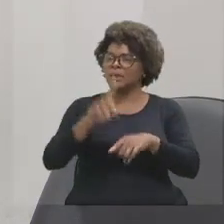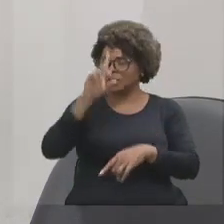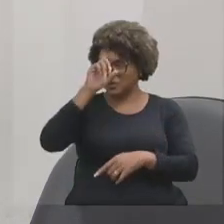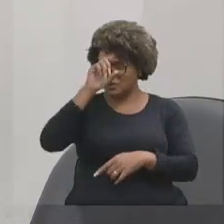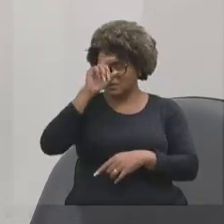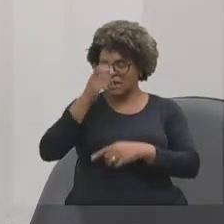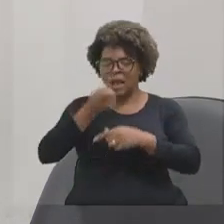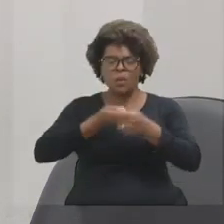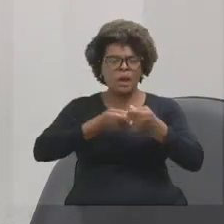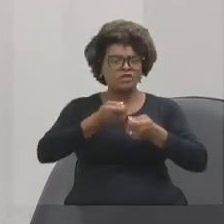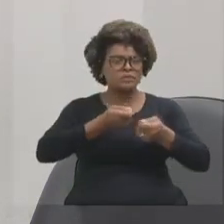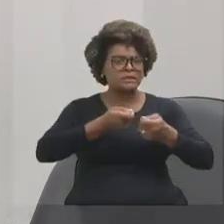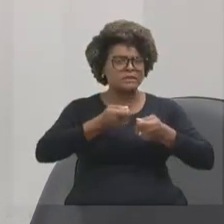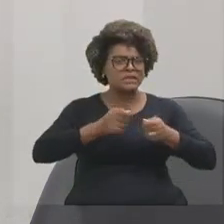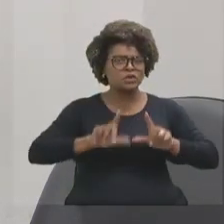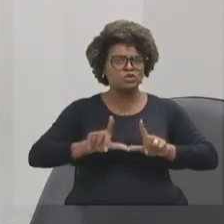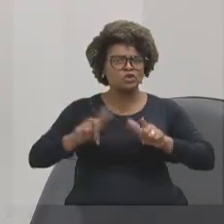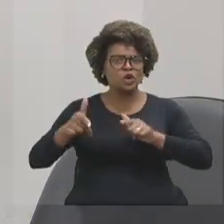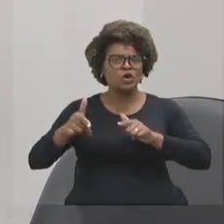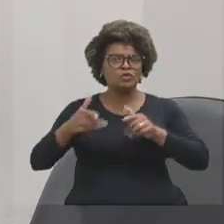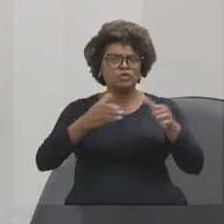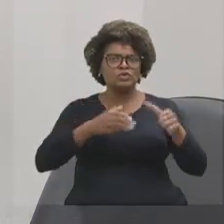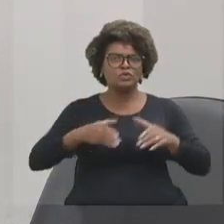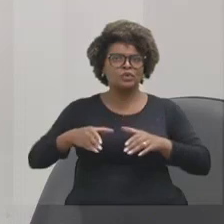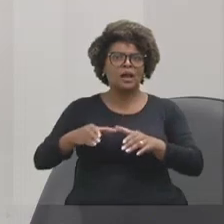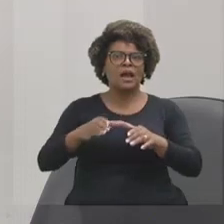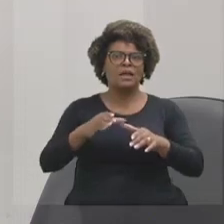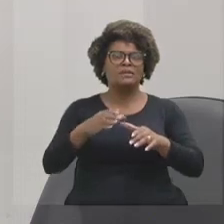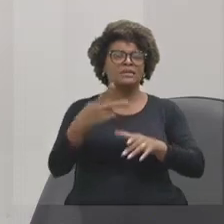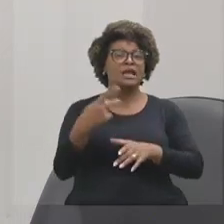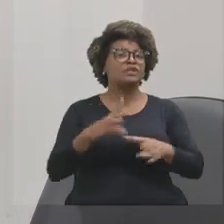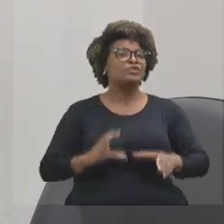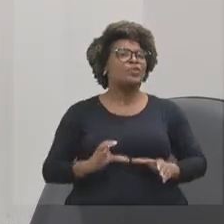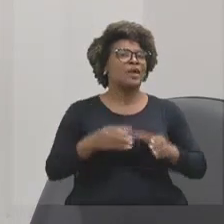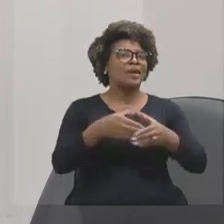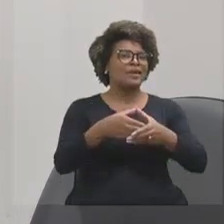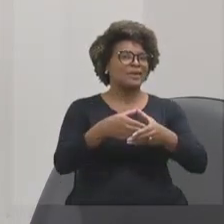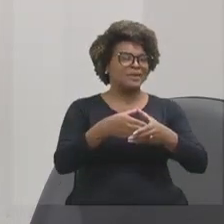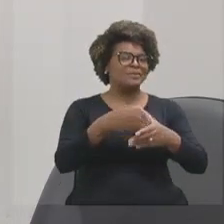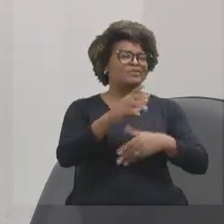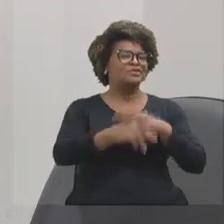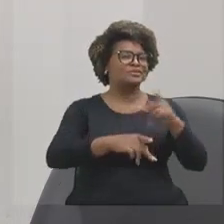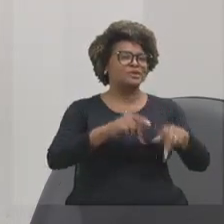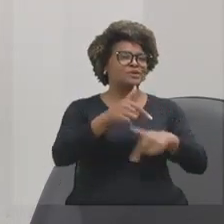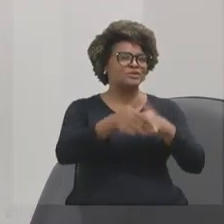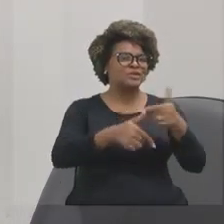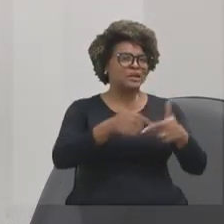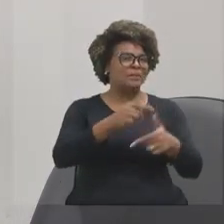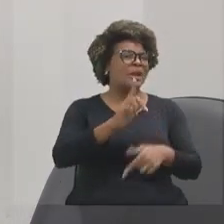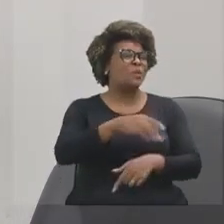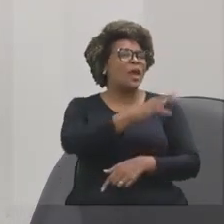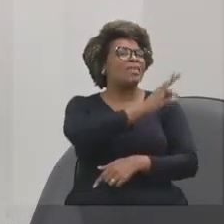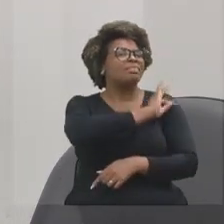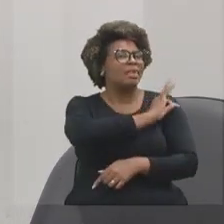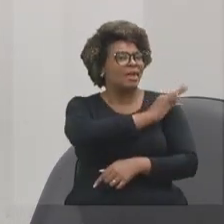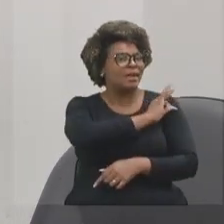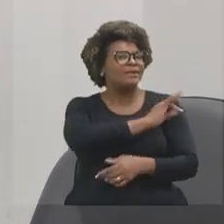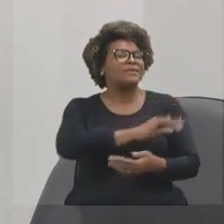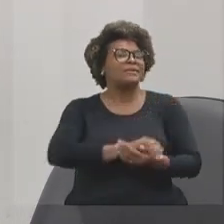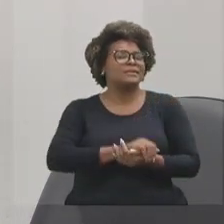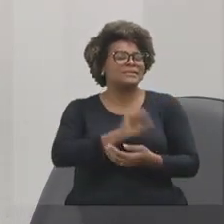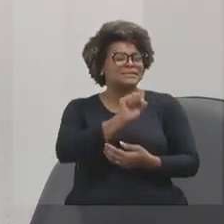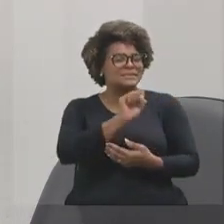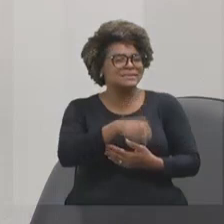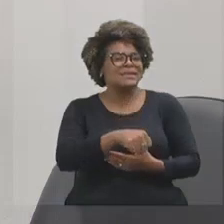administrações e tem uma equipe muito técnica que às vezes as pessoas falam da tecnicidade com até como uma crítica